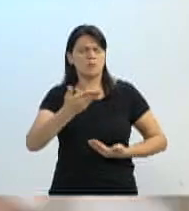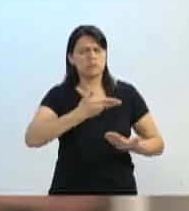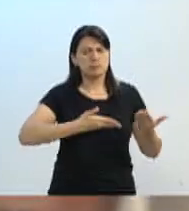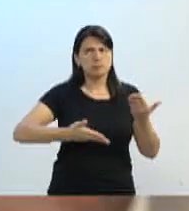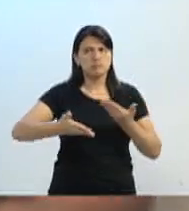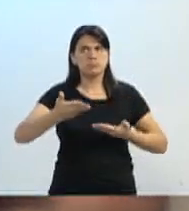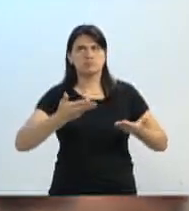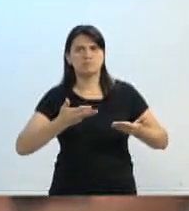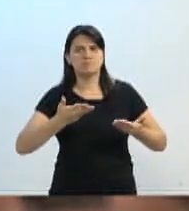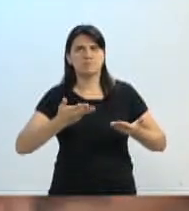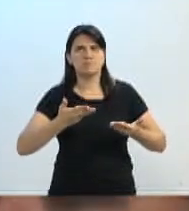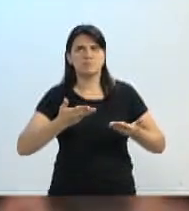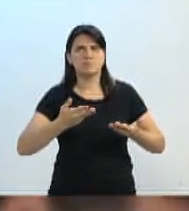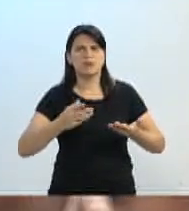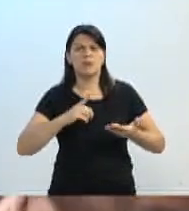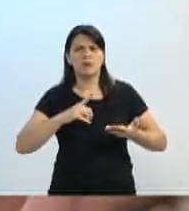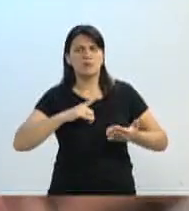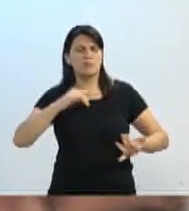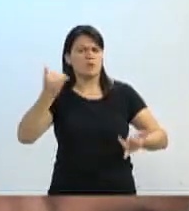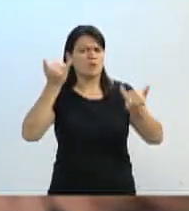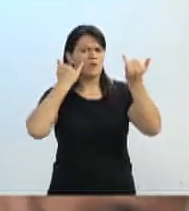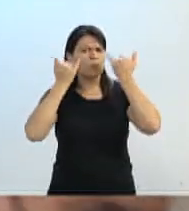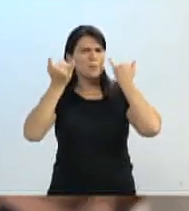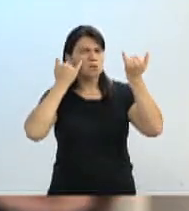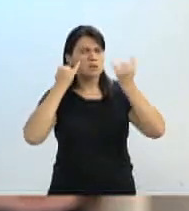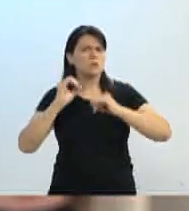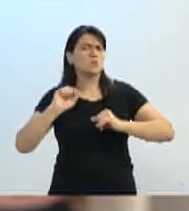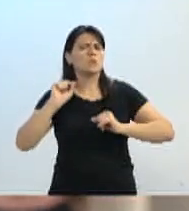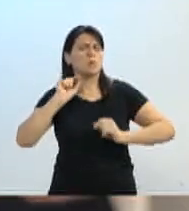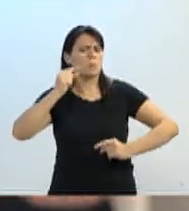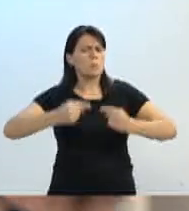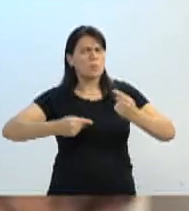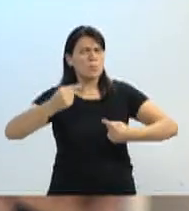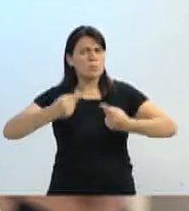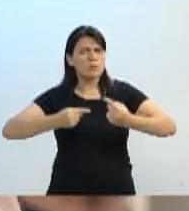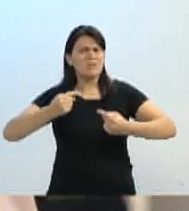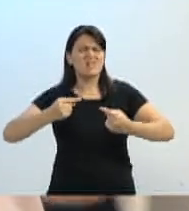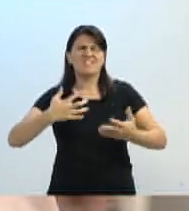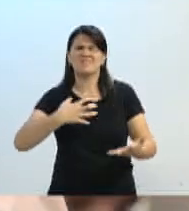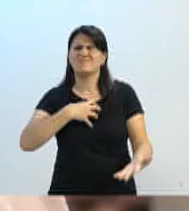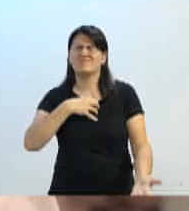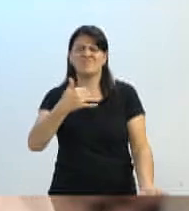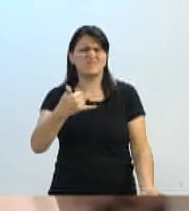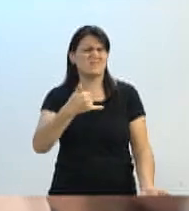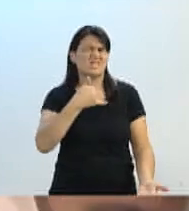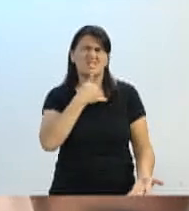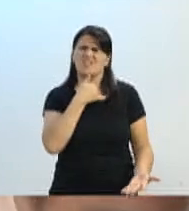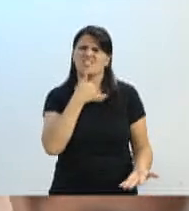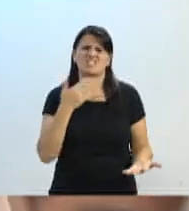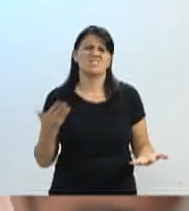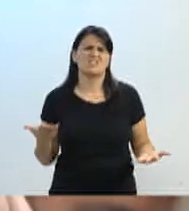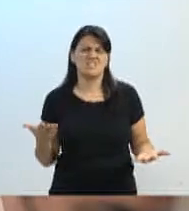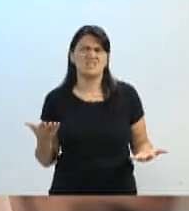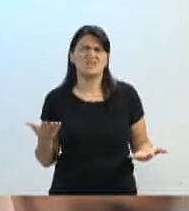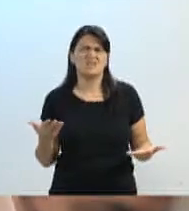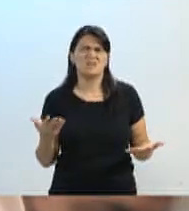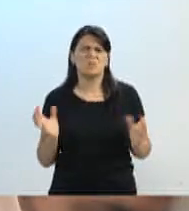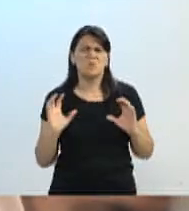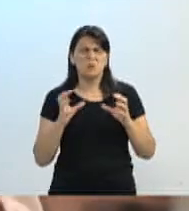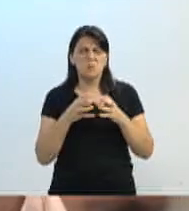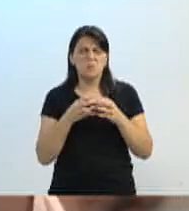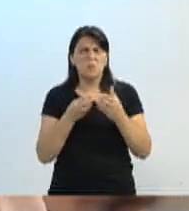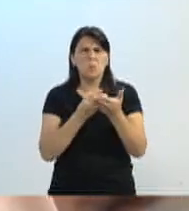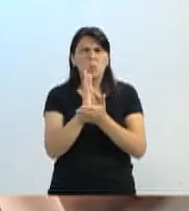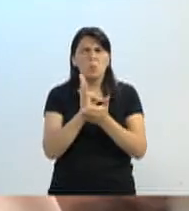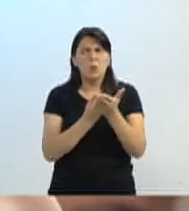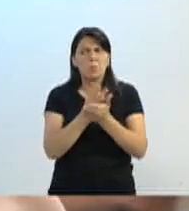e recebendo informações do que estava se discutindo. Realmente lamentável que dentro de grupos de WhatsApp,